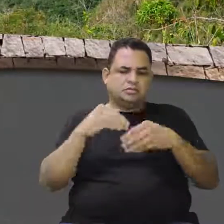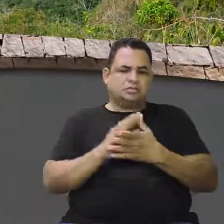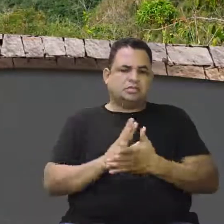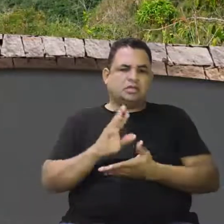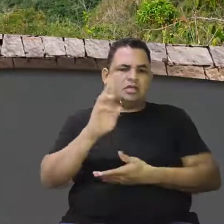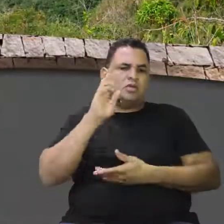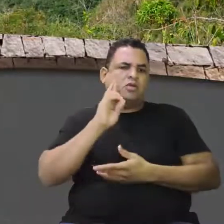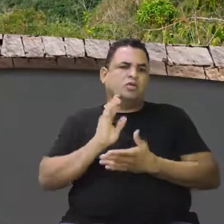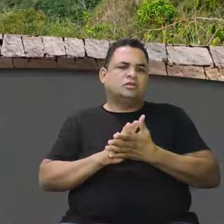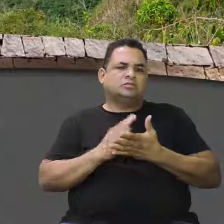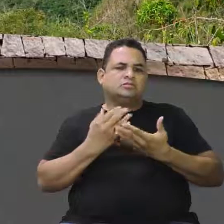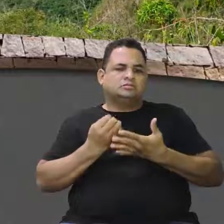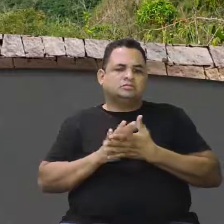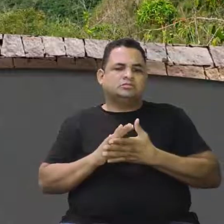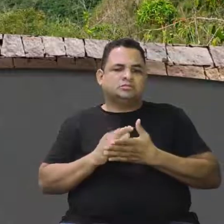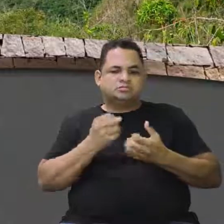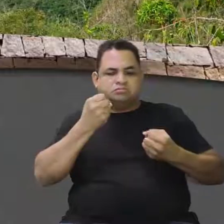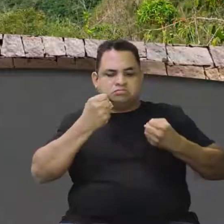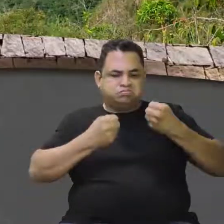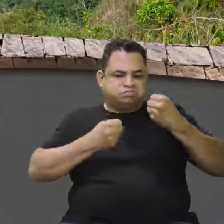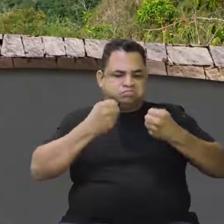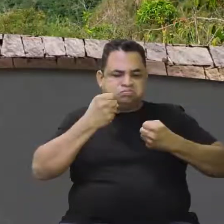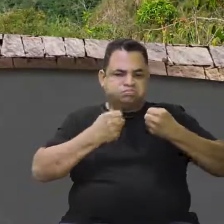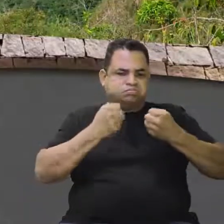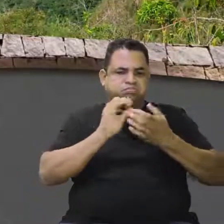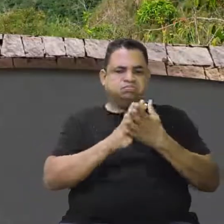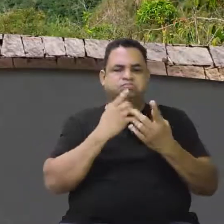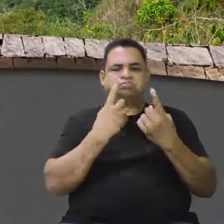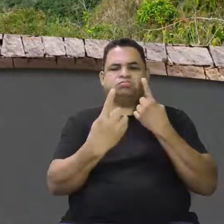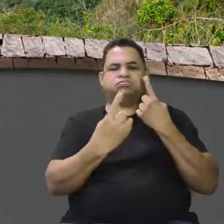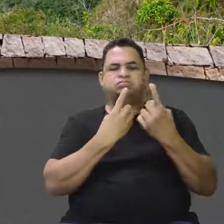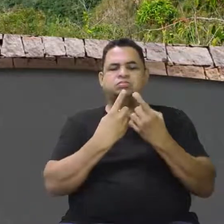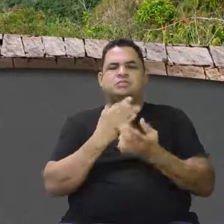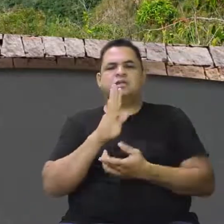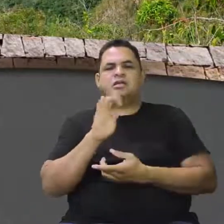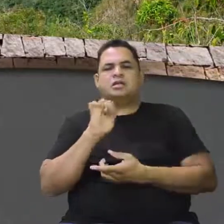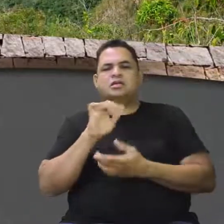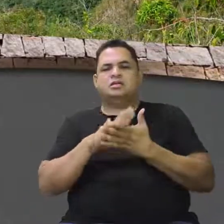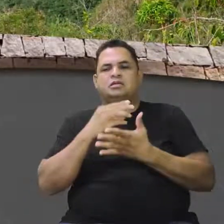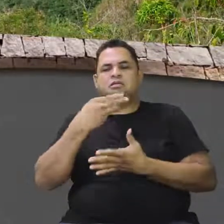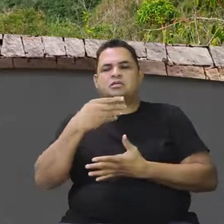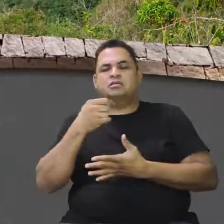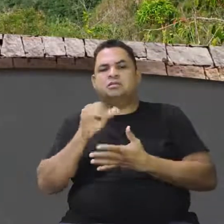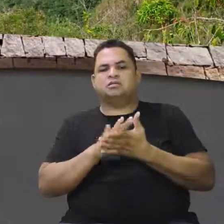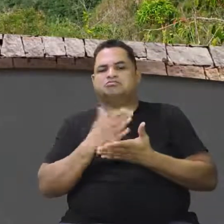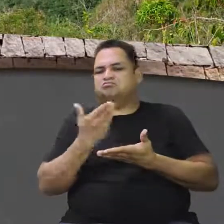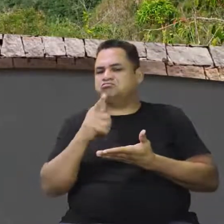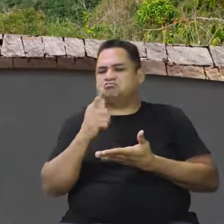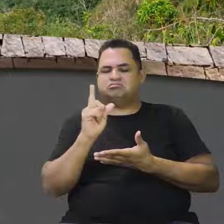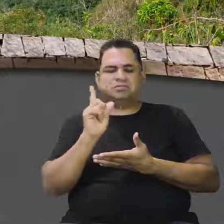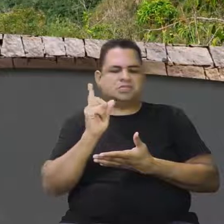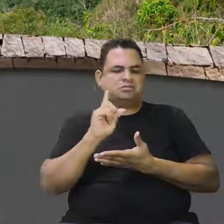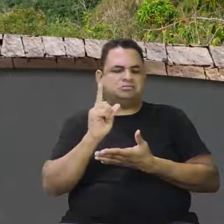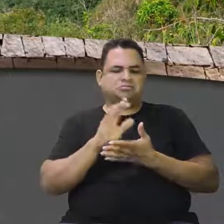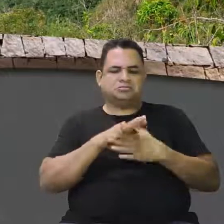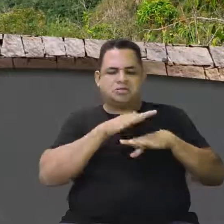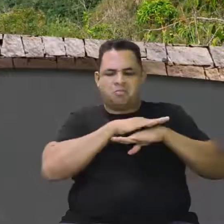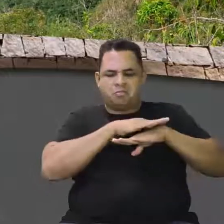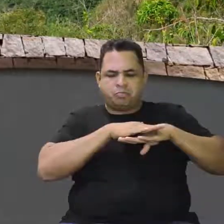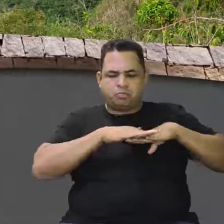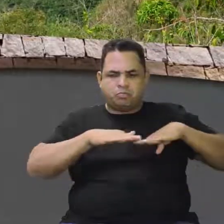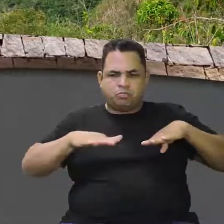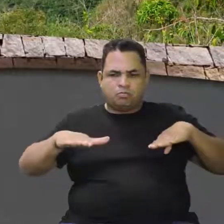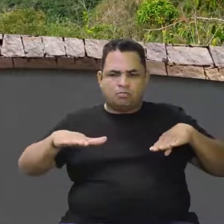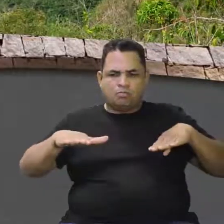nessa BR-364, enfrentou várias dificuldades, porque não era pavimentada para poder chegar nas áreas